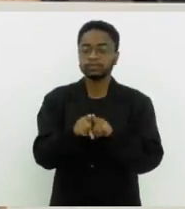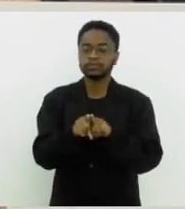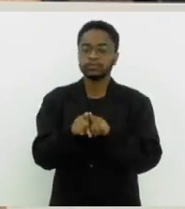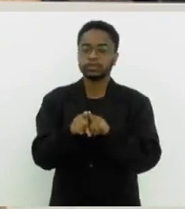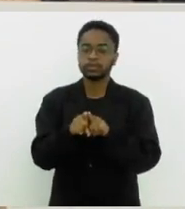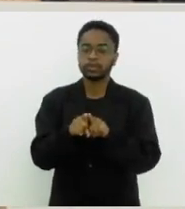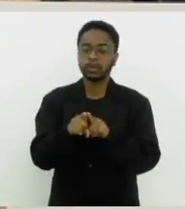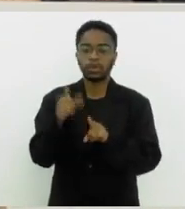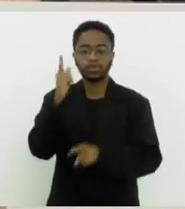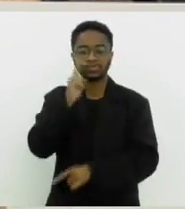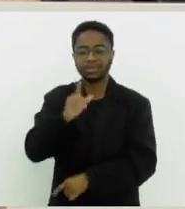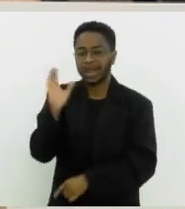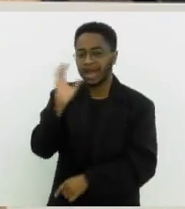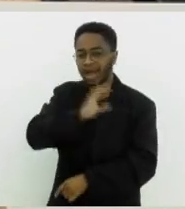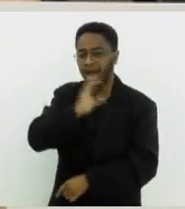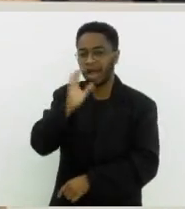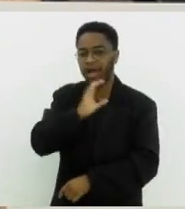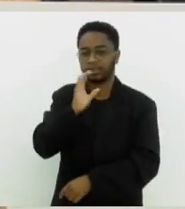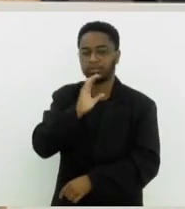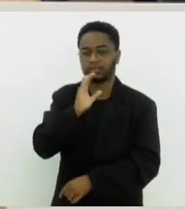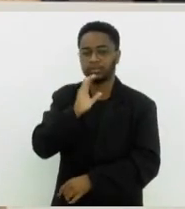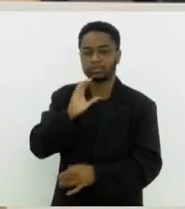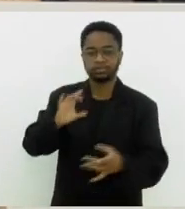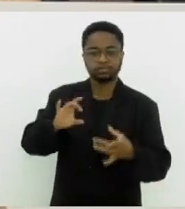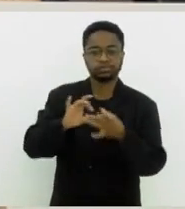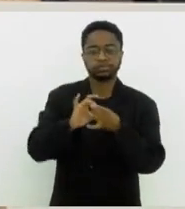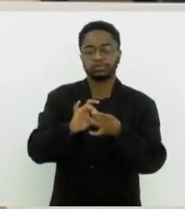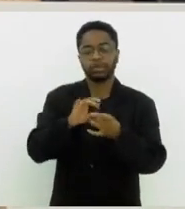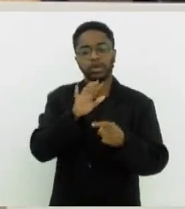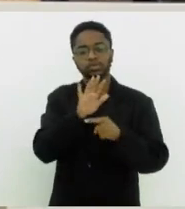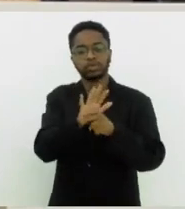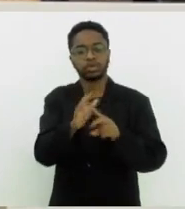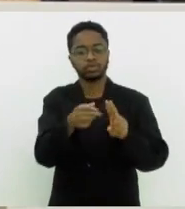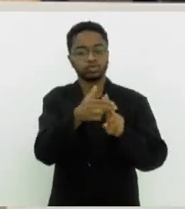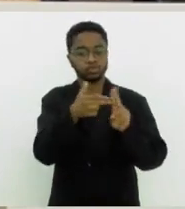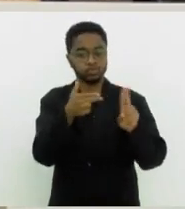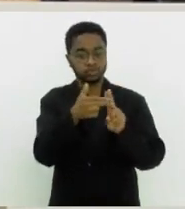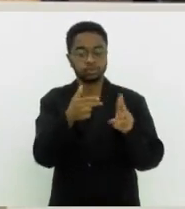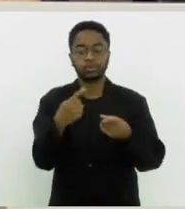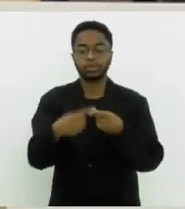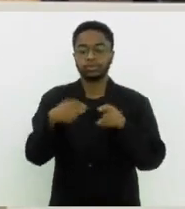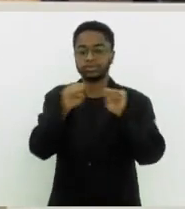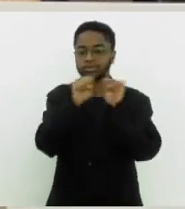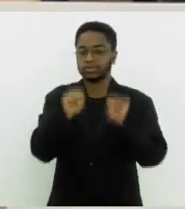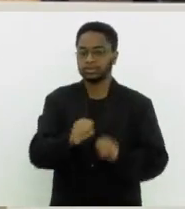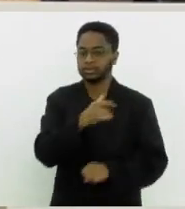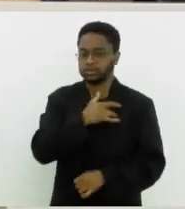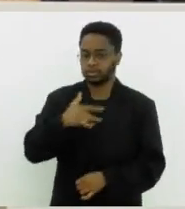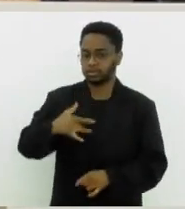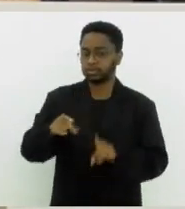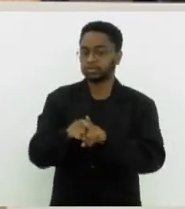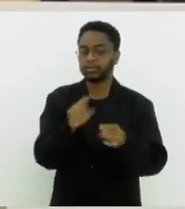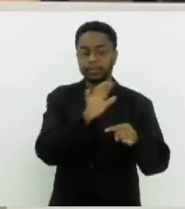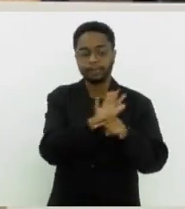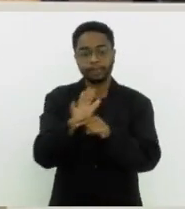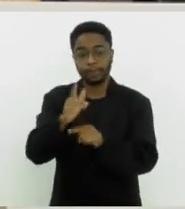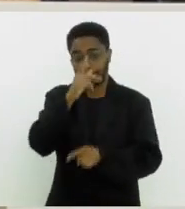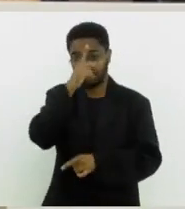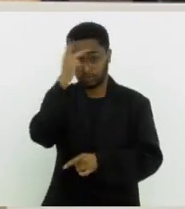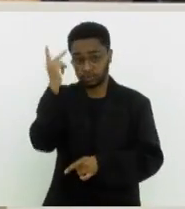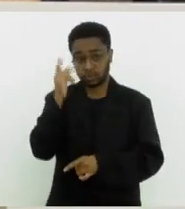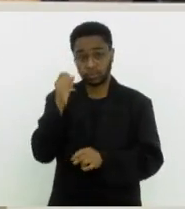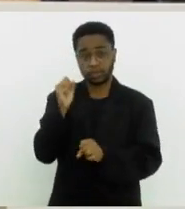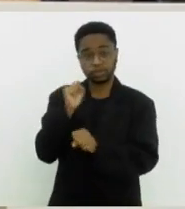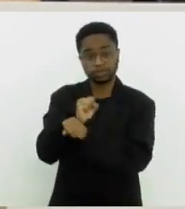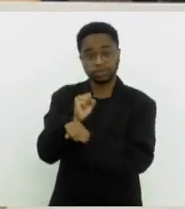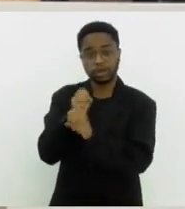grande agilidade para o SUS, que é o sistema de saúde, e para quem está na fila de espera tão